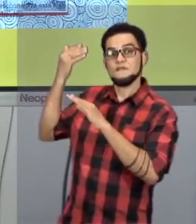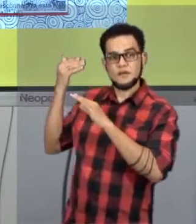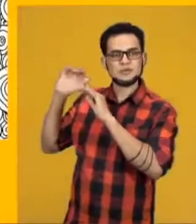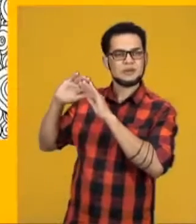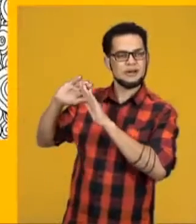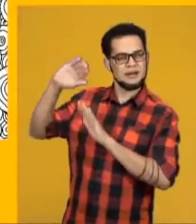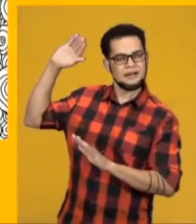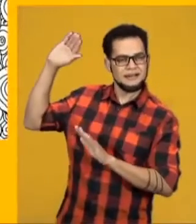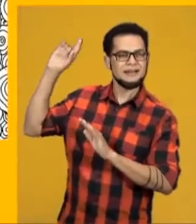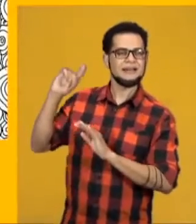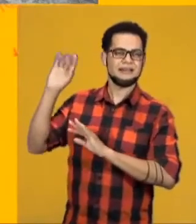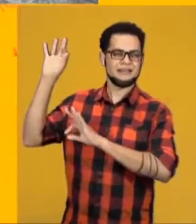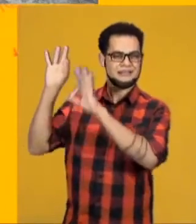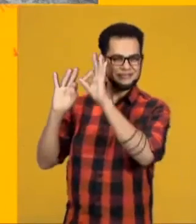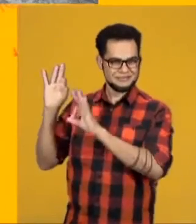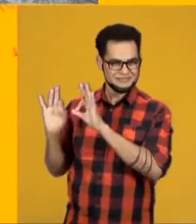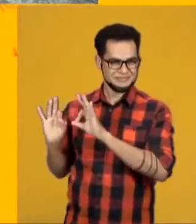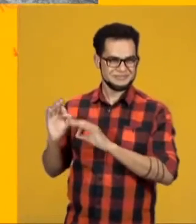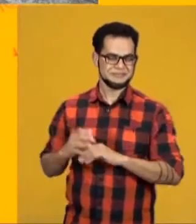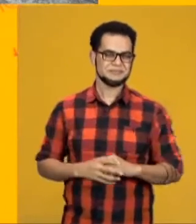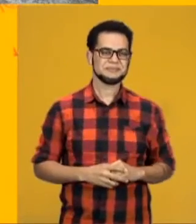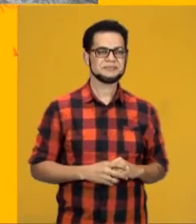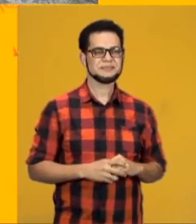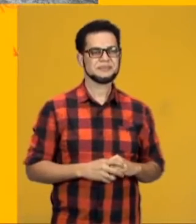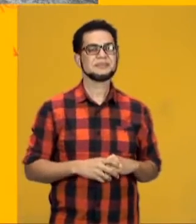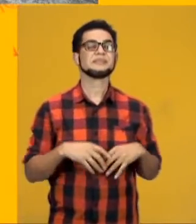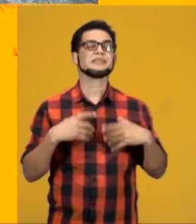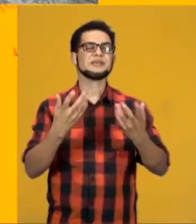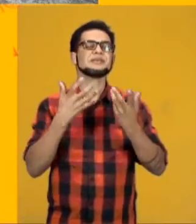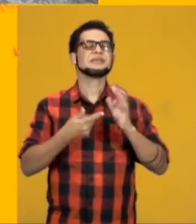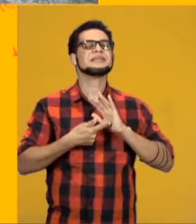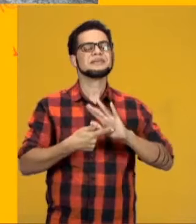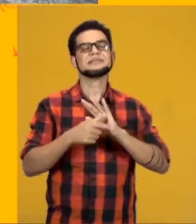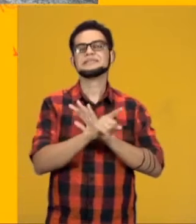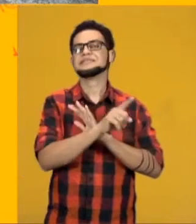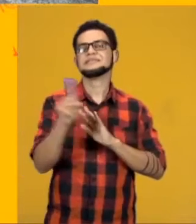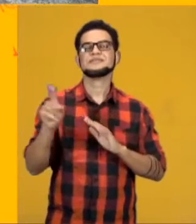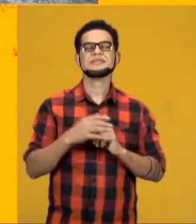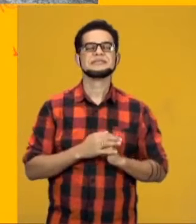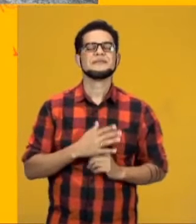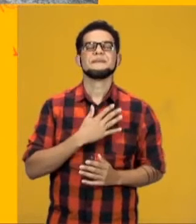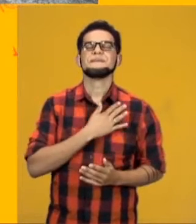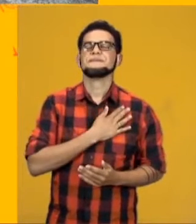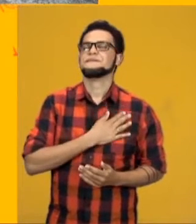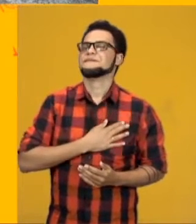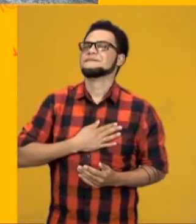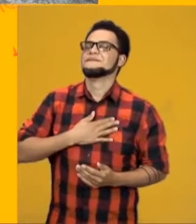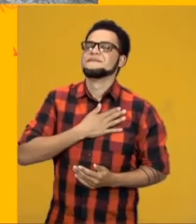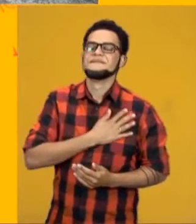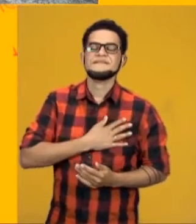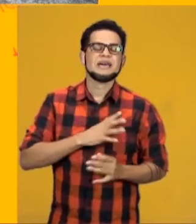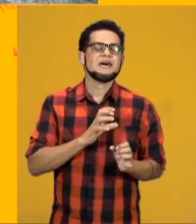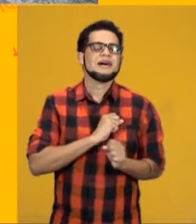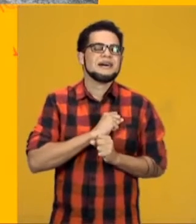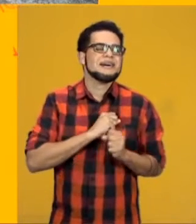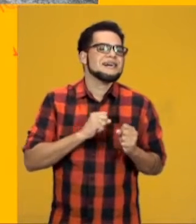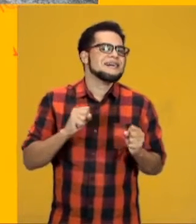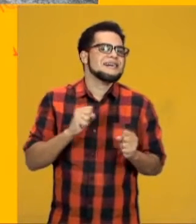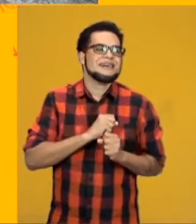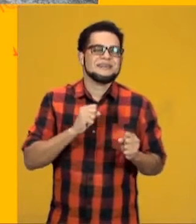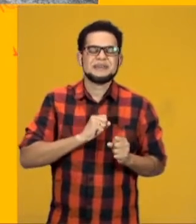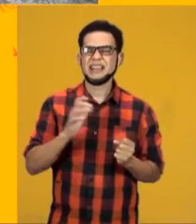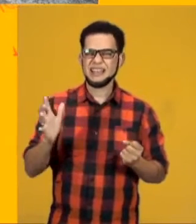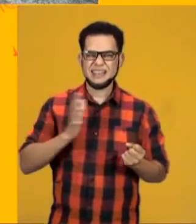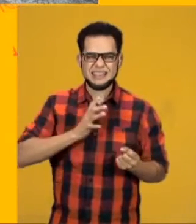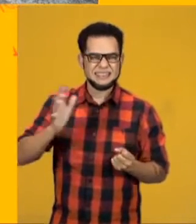gráfica organizada. E eu quero apresentar a vocês uma querida que eu amo de paixão. Ela é